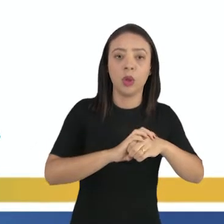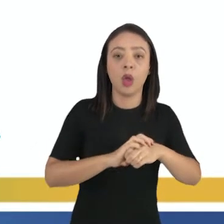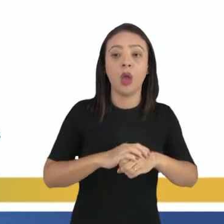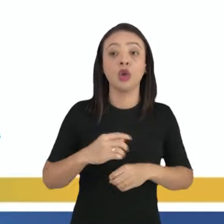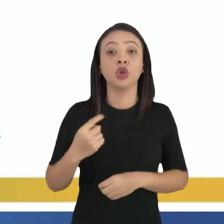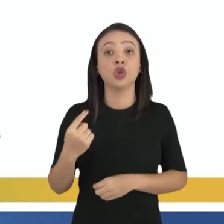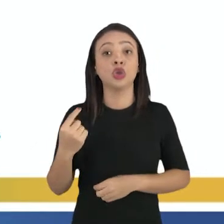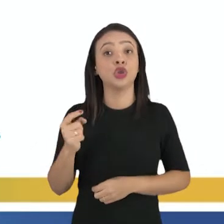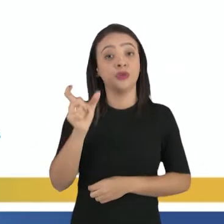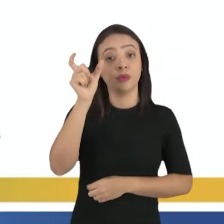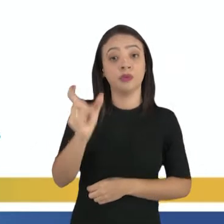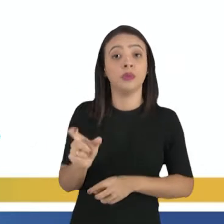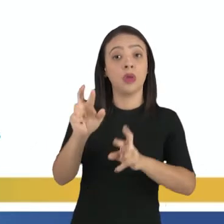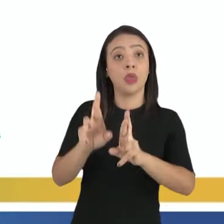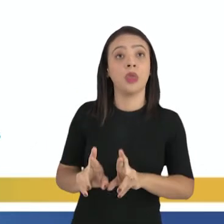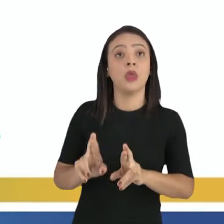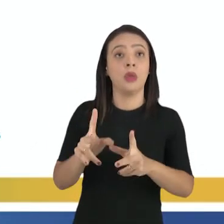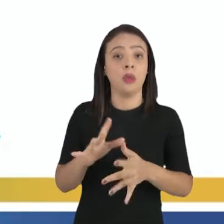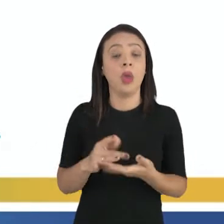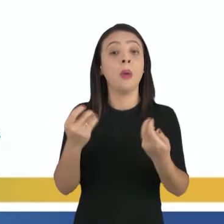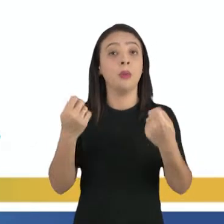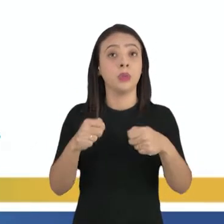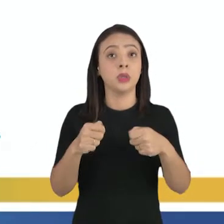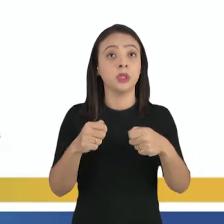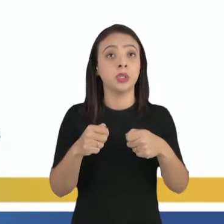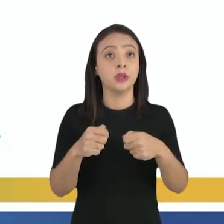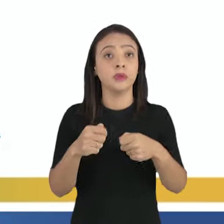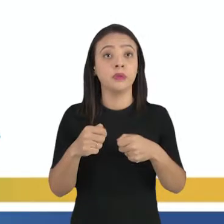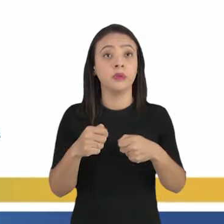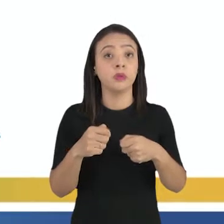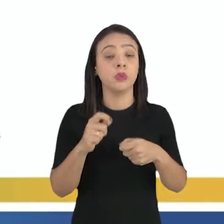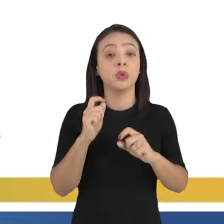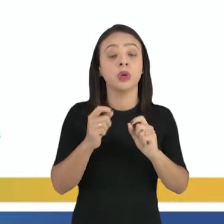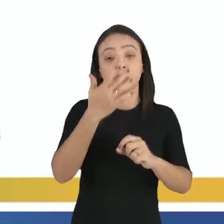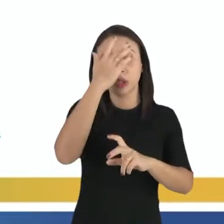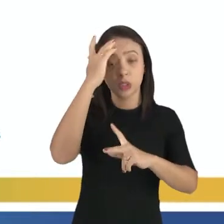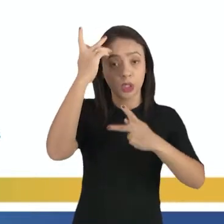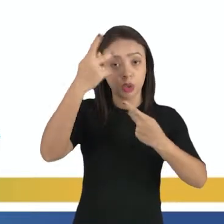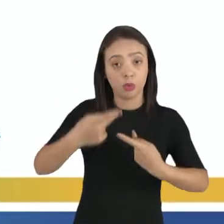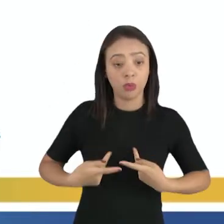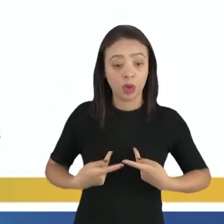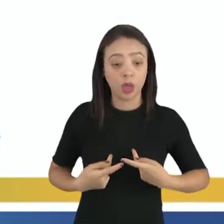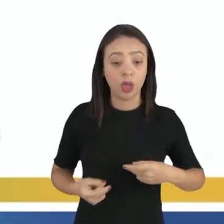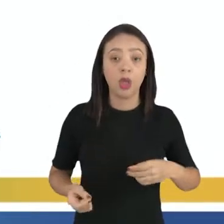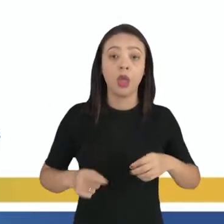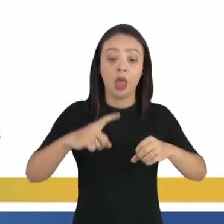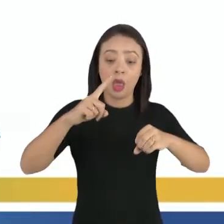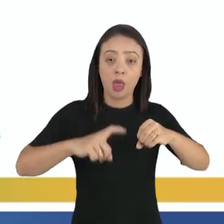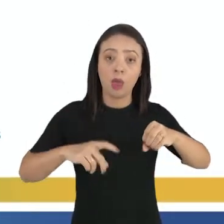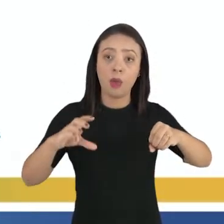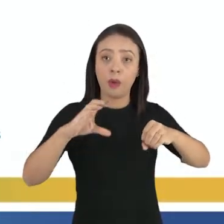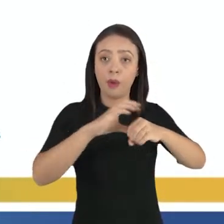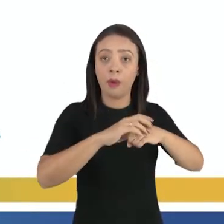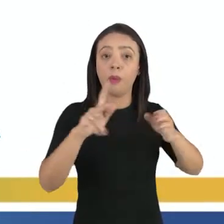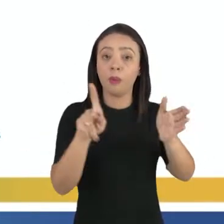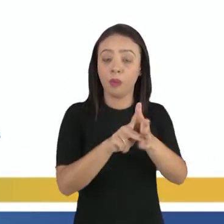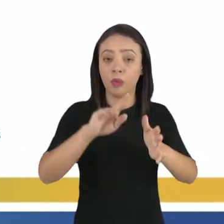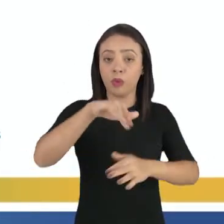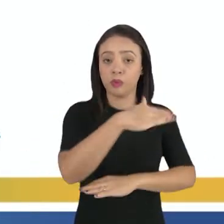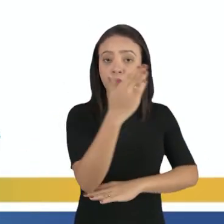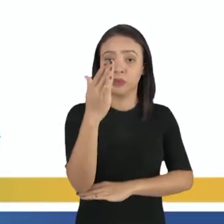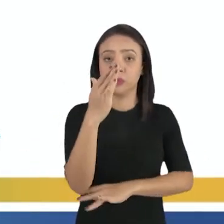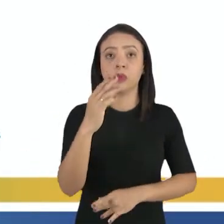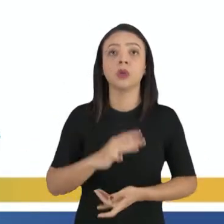né? Pode acontecer esse processo de forma artificial, em que um ser humano vai lá e fecunda busca outra planta da